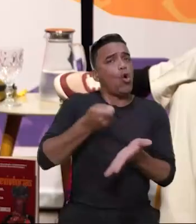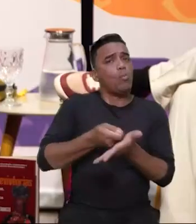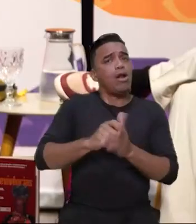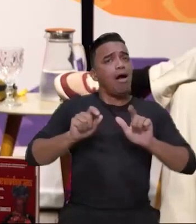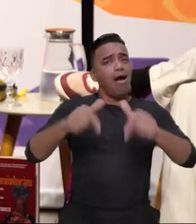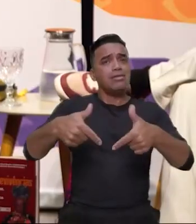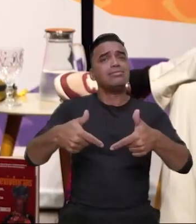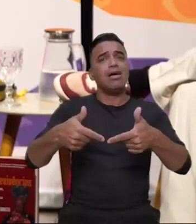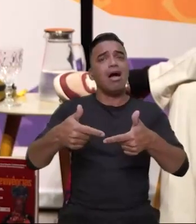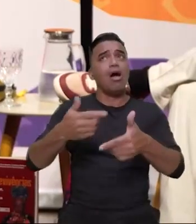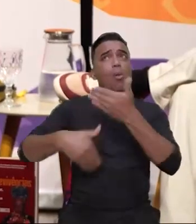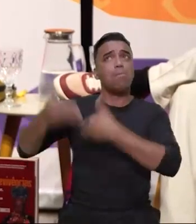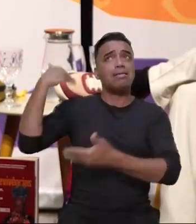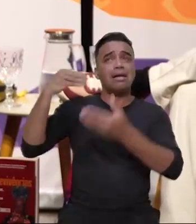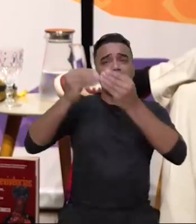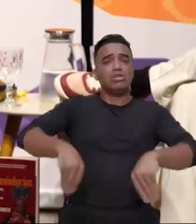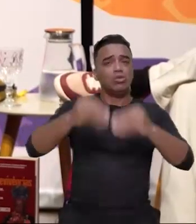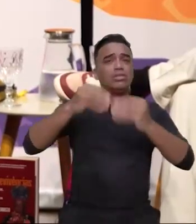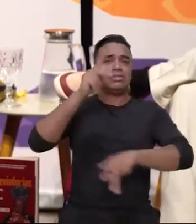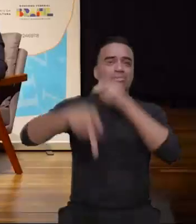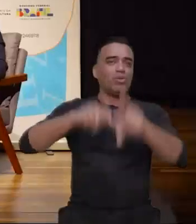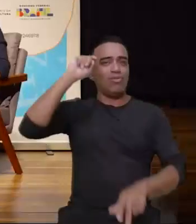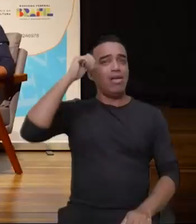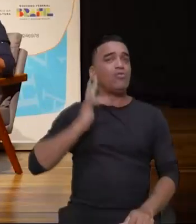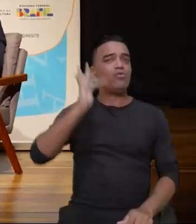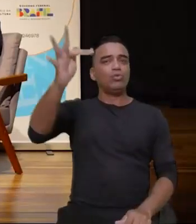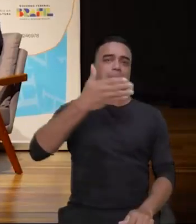reparativas e possibilidades de bem viver.